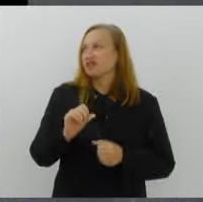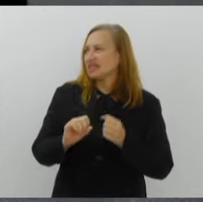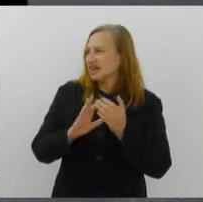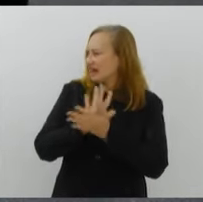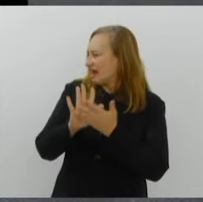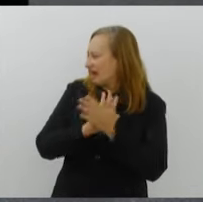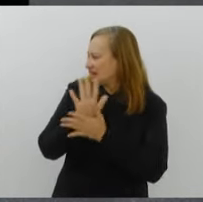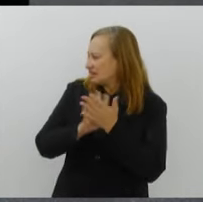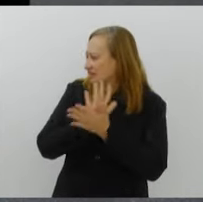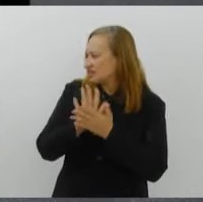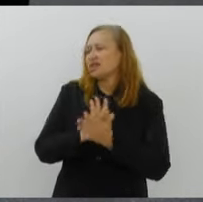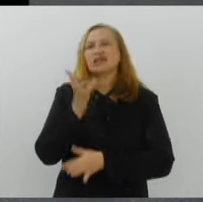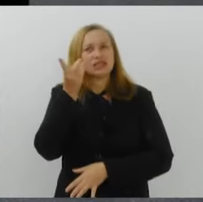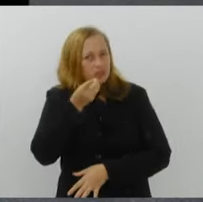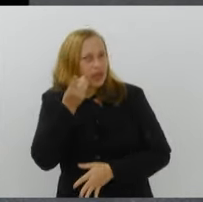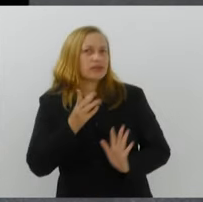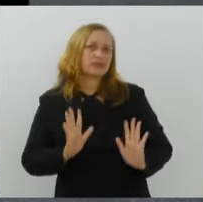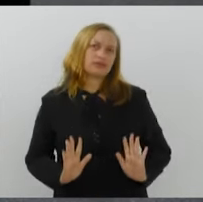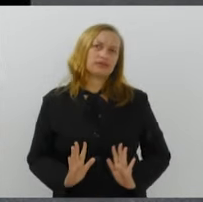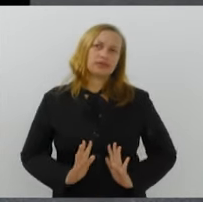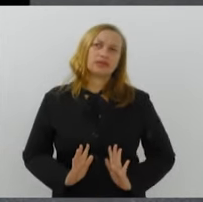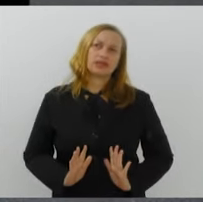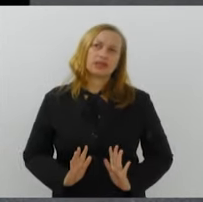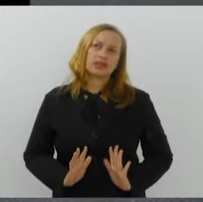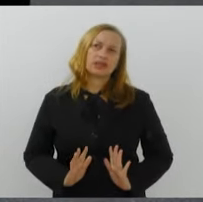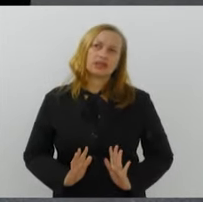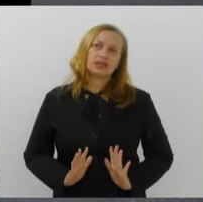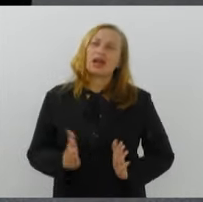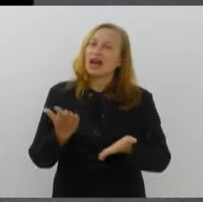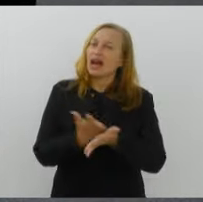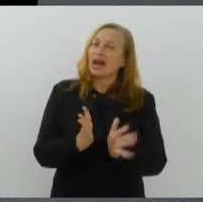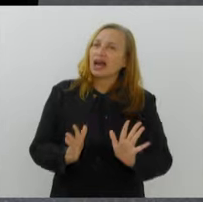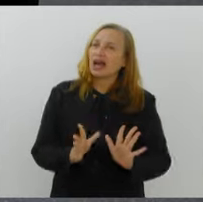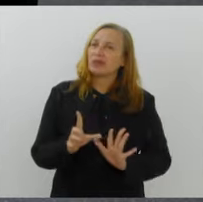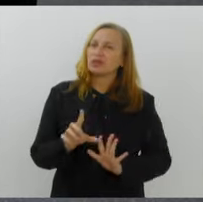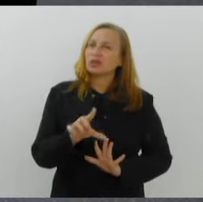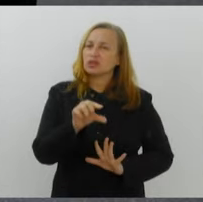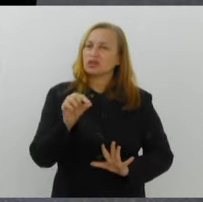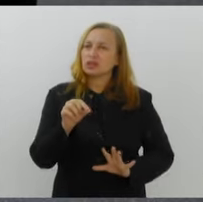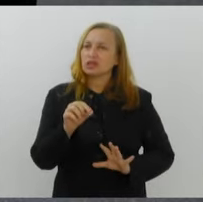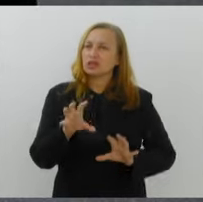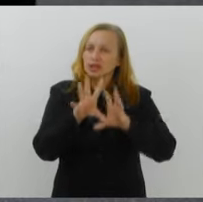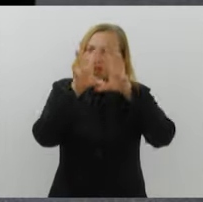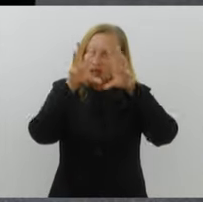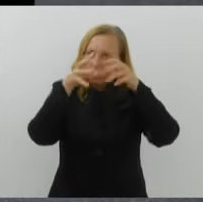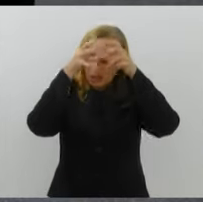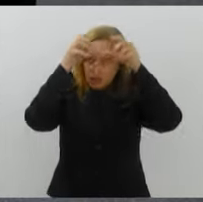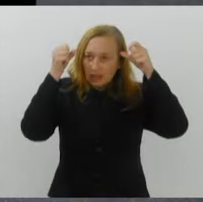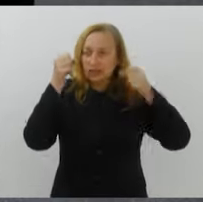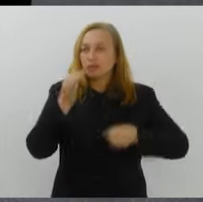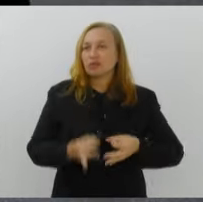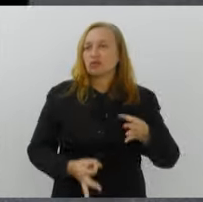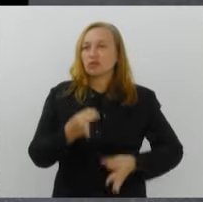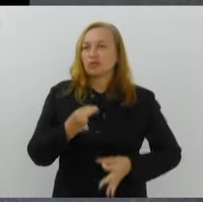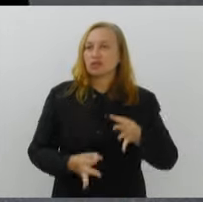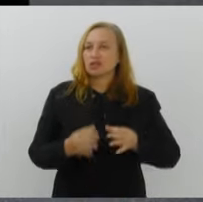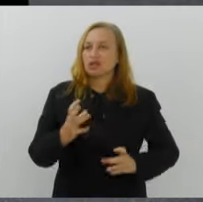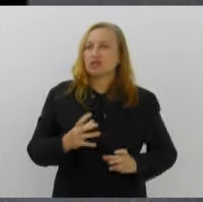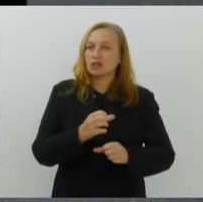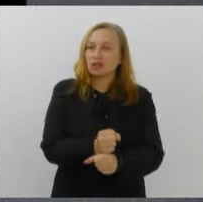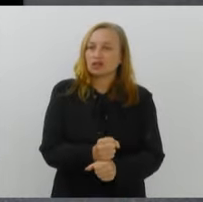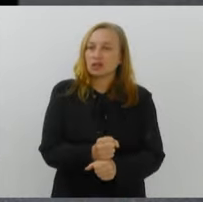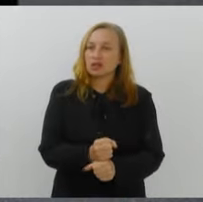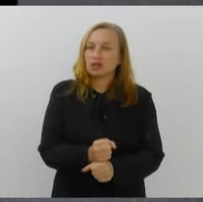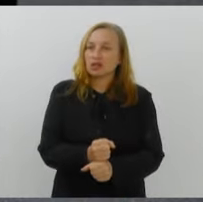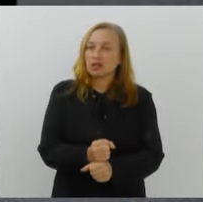Eu falo, deputado, acabou de sair uma decisão do Tribunal de Contas do Estado me dando razão e